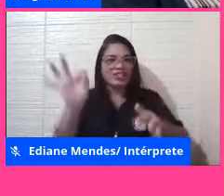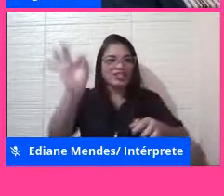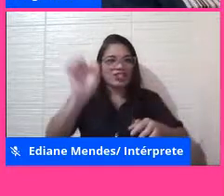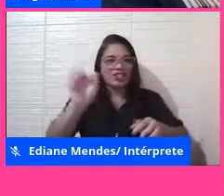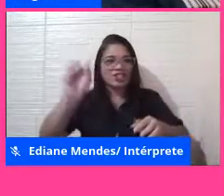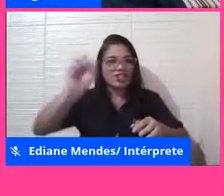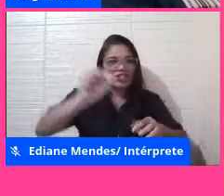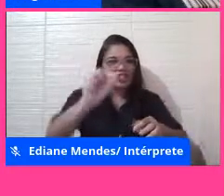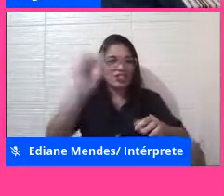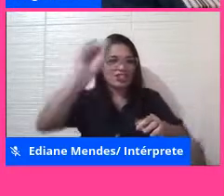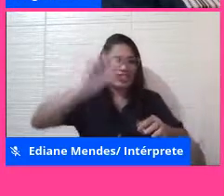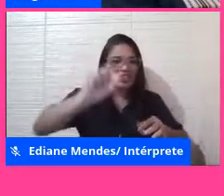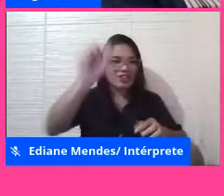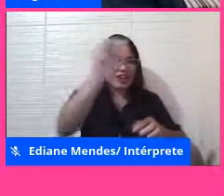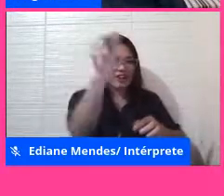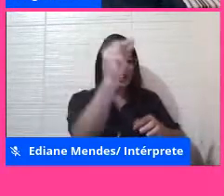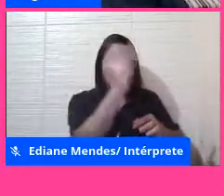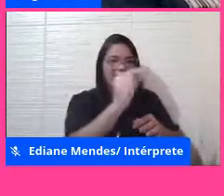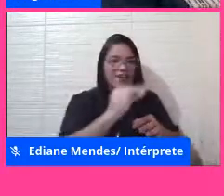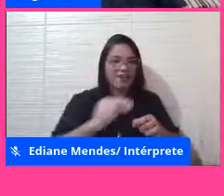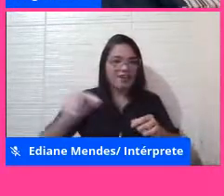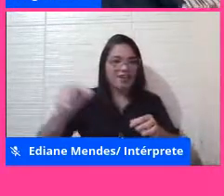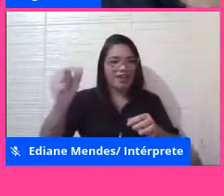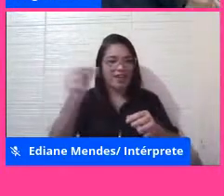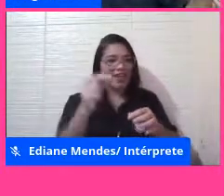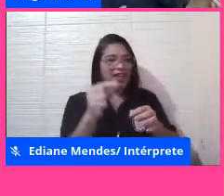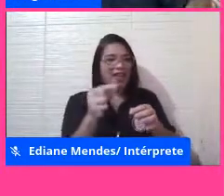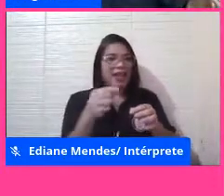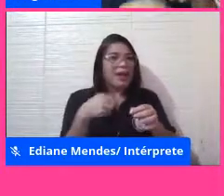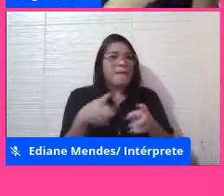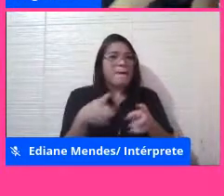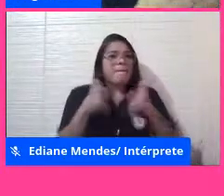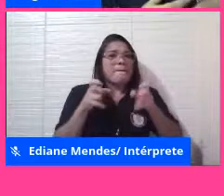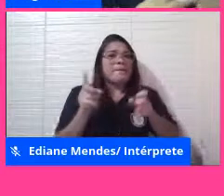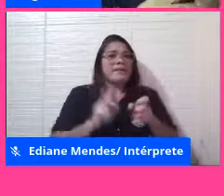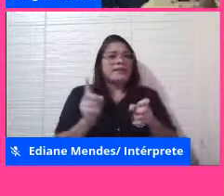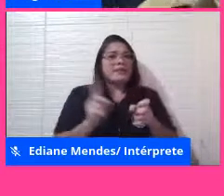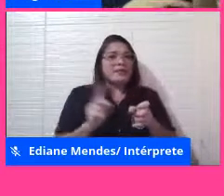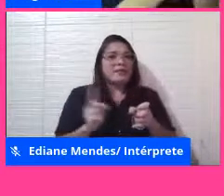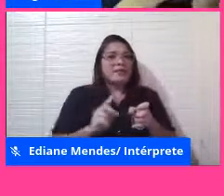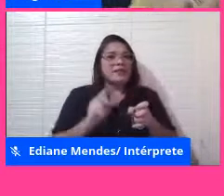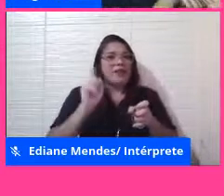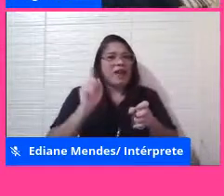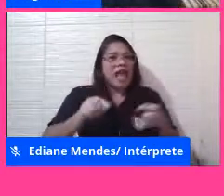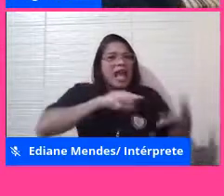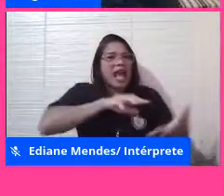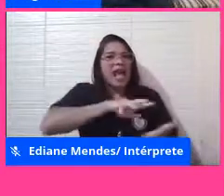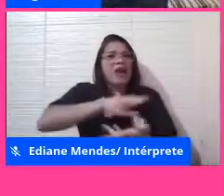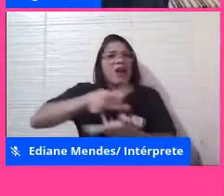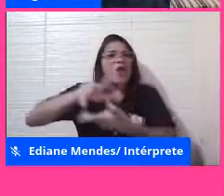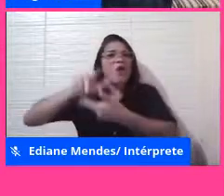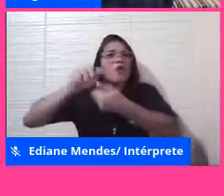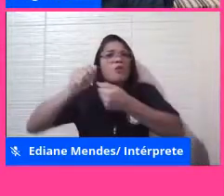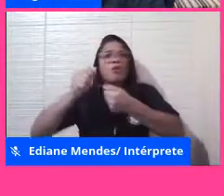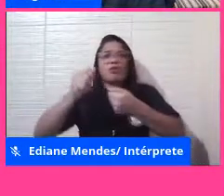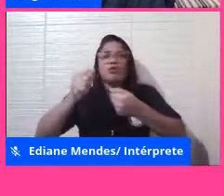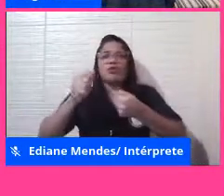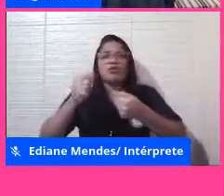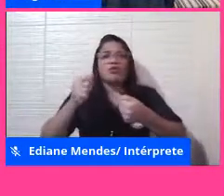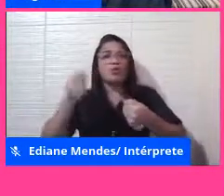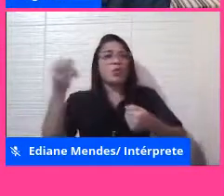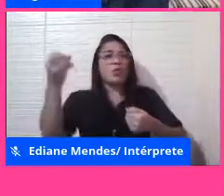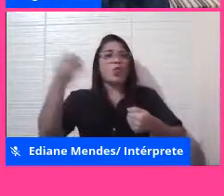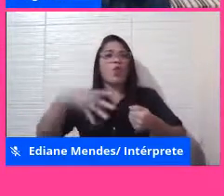Então, a bela forma de tu ter o mundo transformar tuas ideias do imaginário para algo real é com a